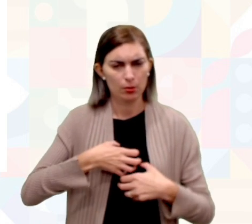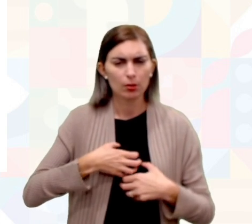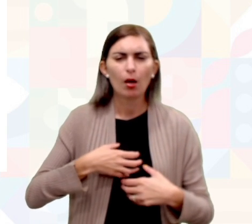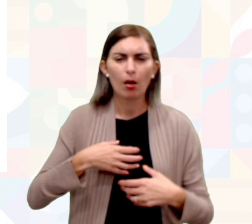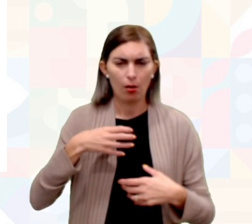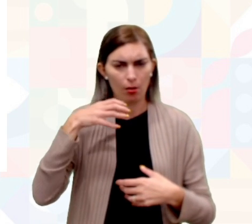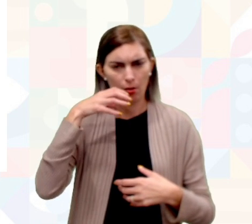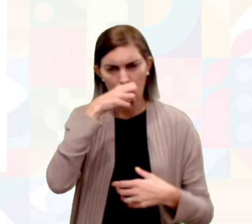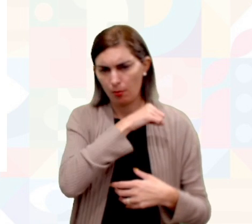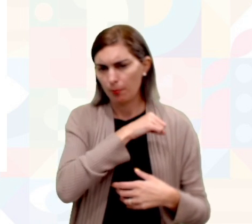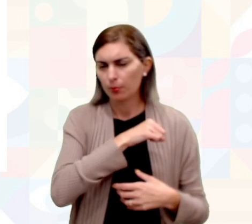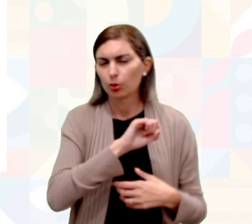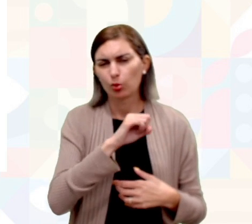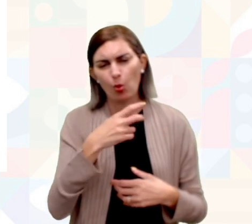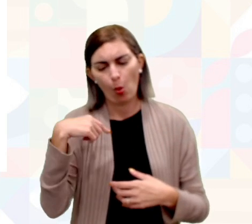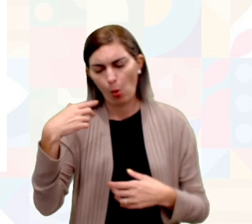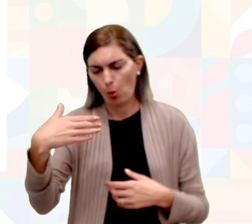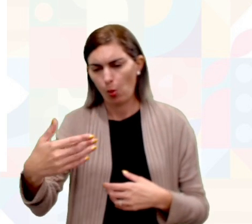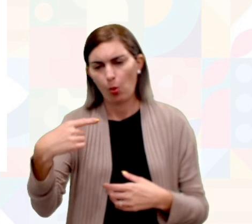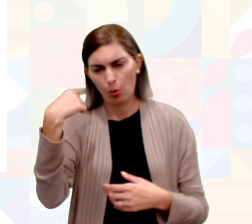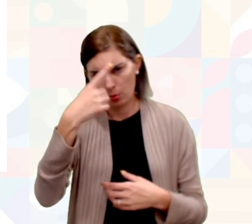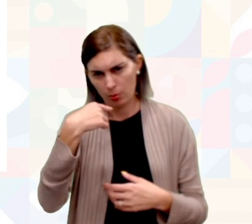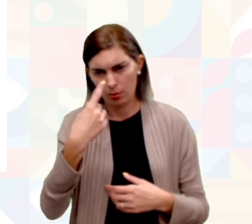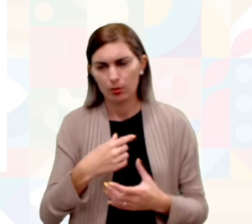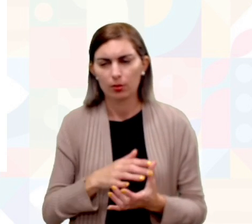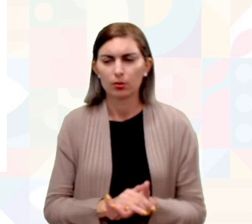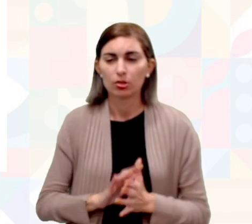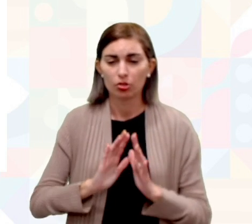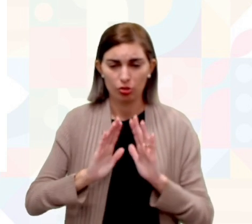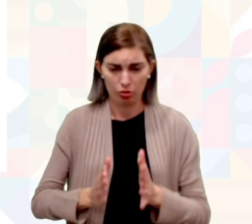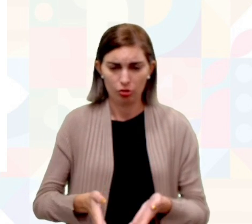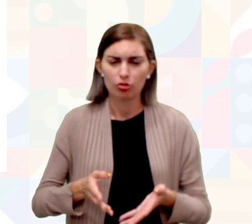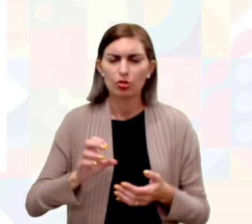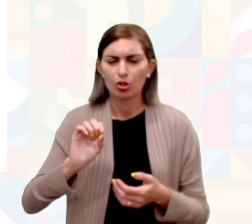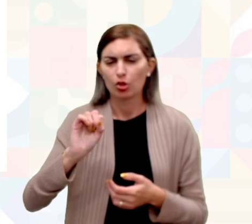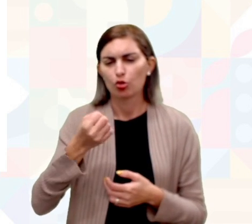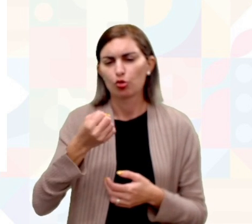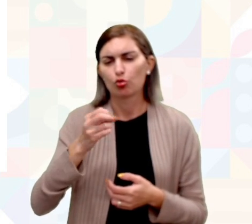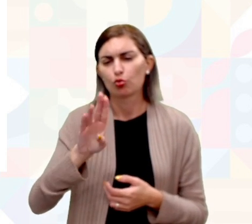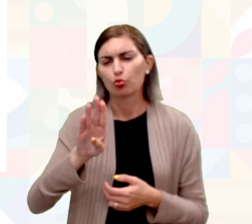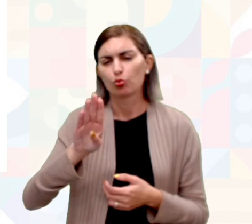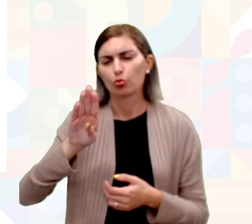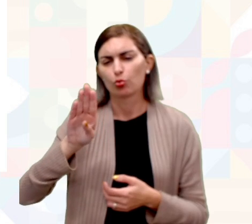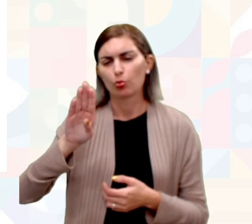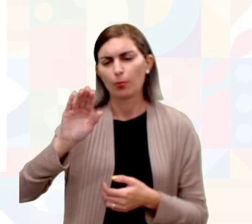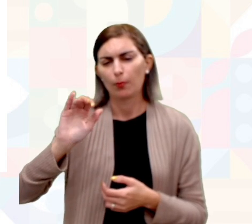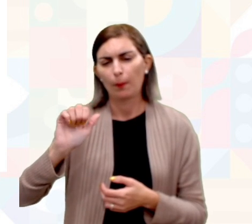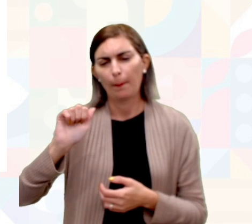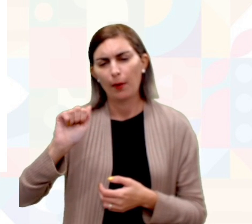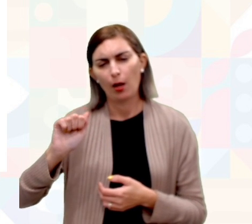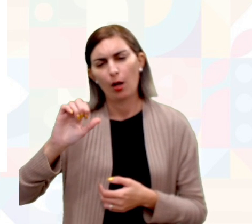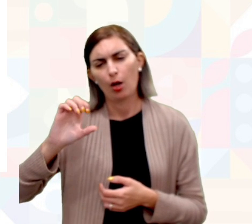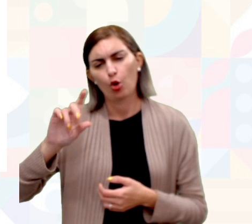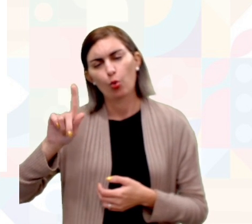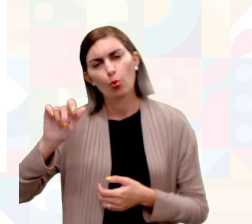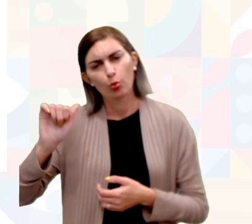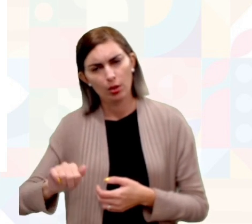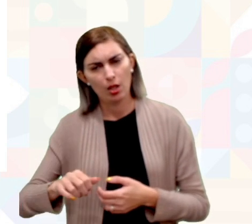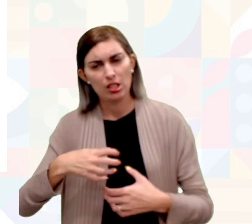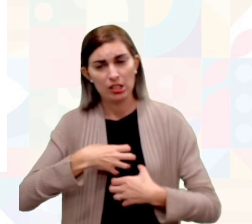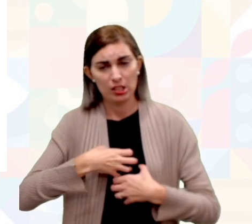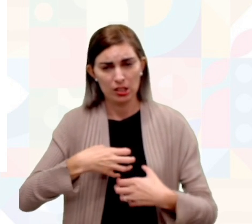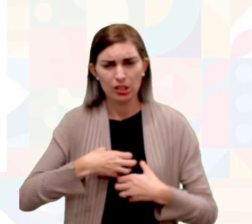imediato ou em poucas horas ou dias. Já a intoxicação subaguda, que é mais moderada, os sintomas eles